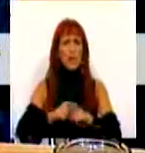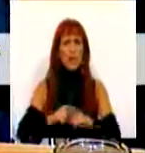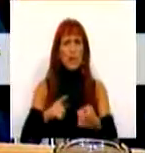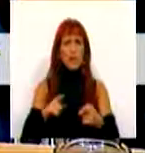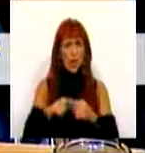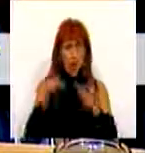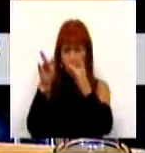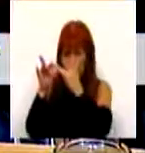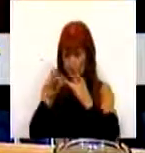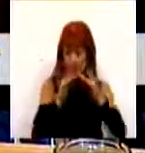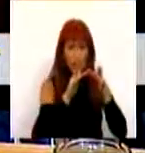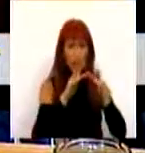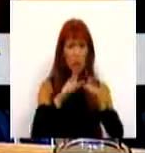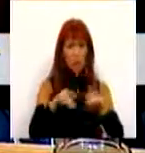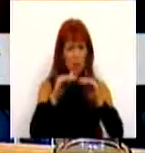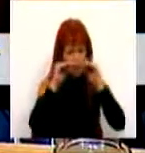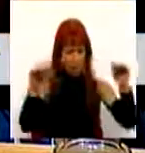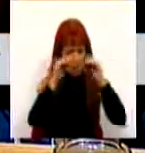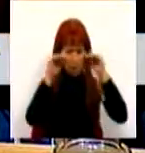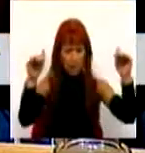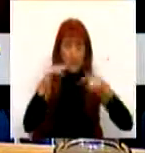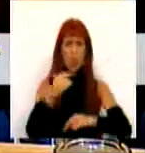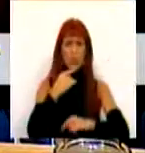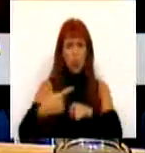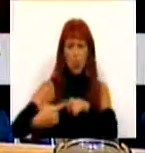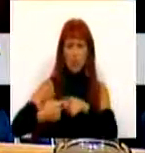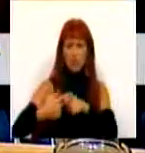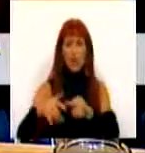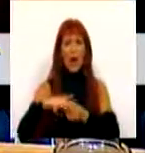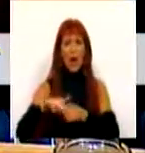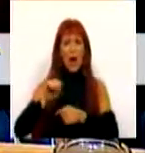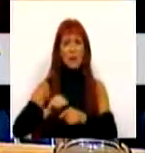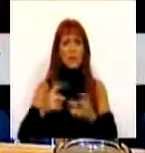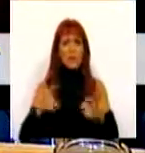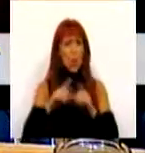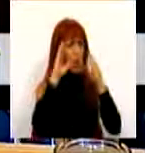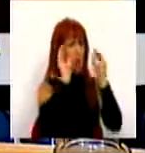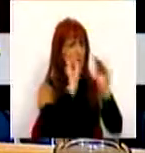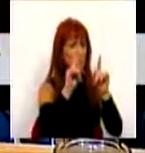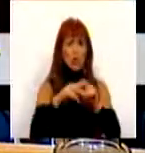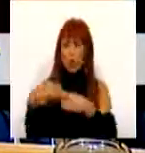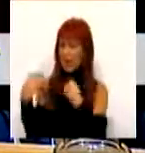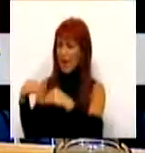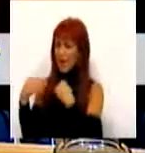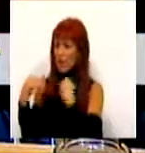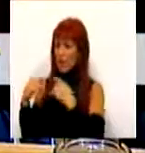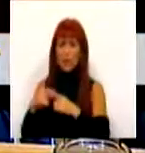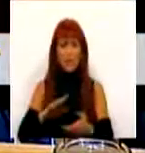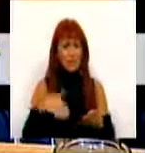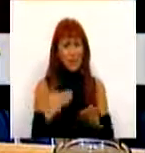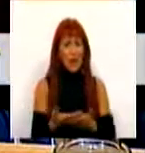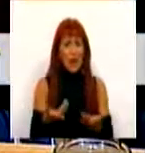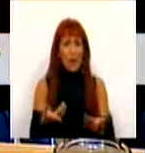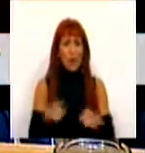o contacto com standards muito interessantes do ponto de vista quer da formação, quer do treino, como implica, para além